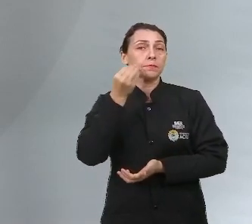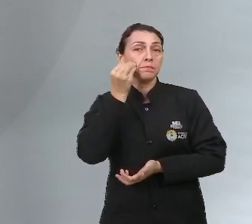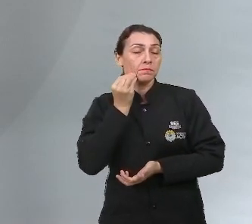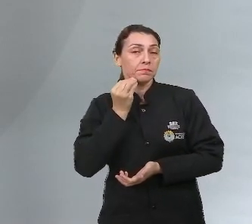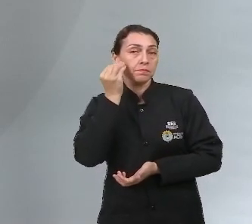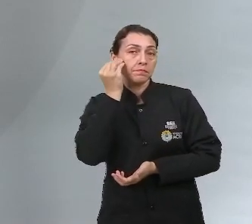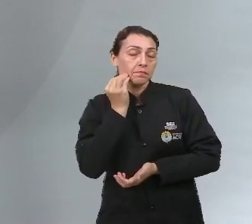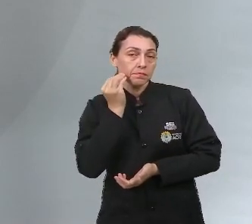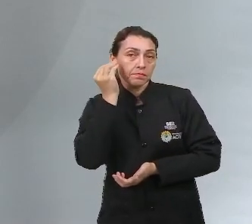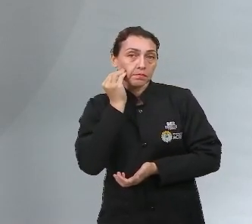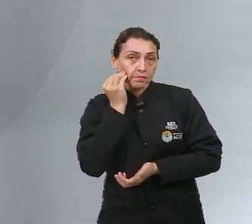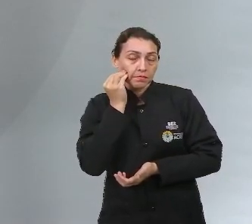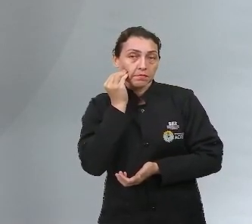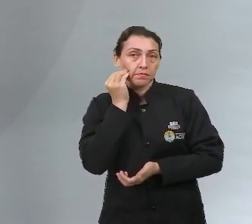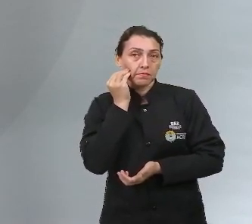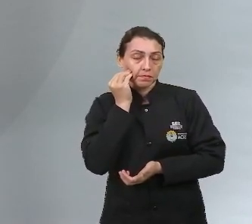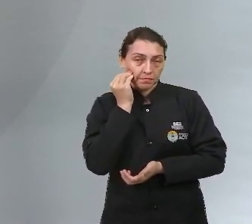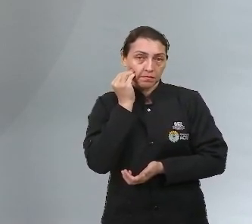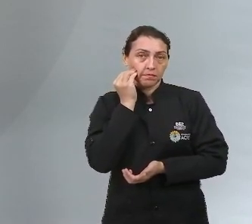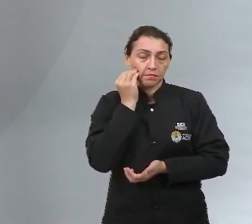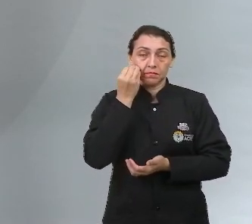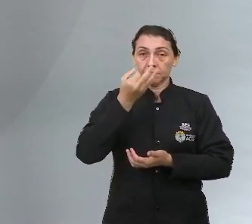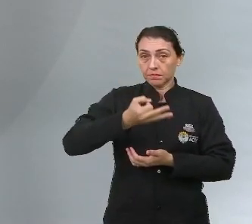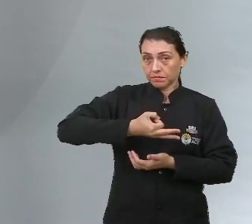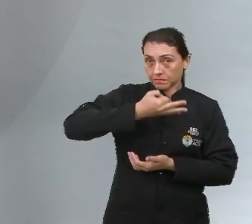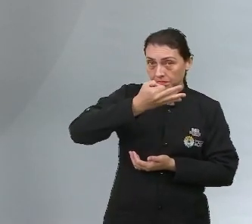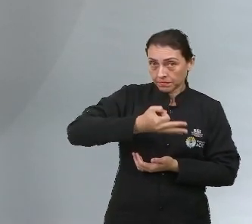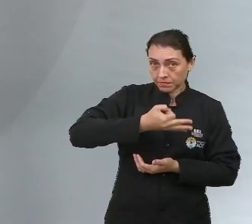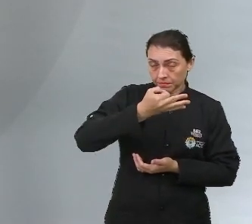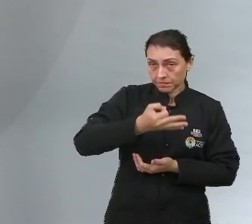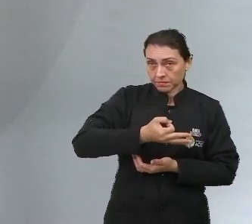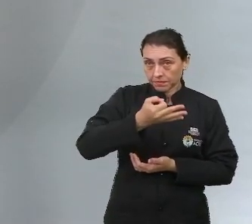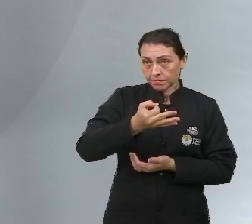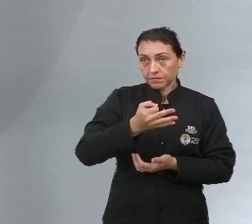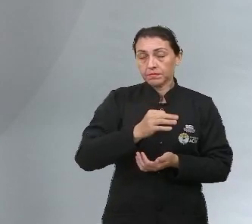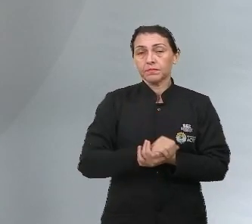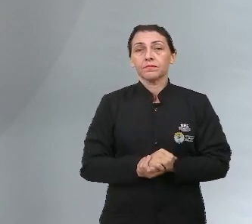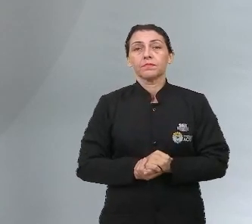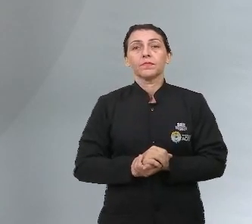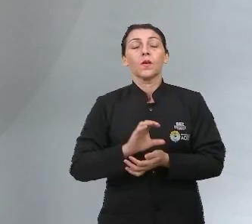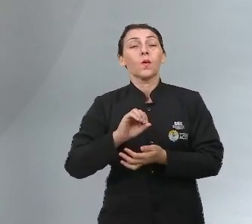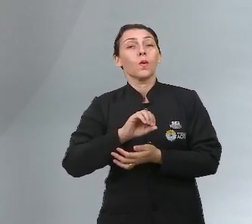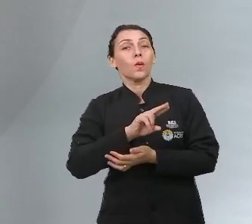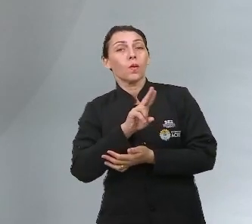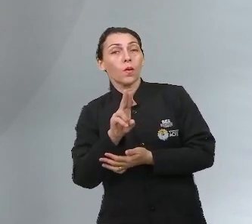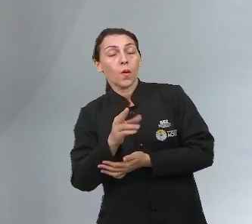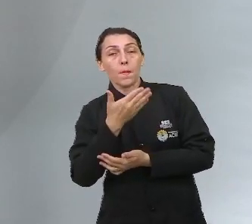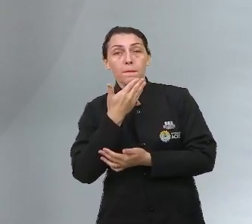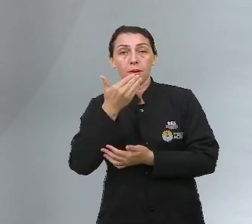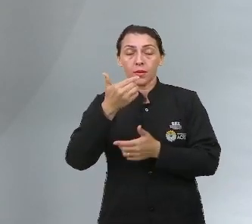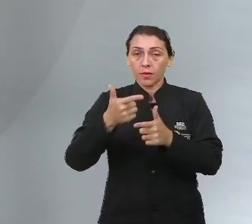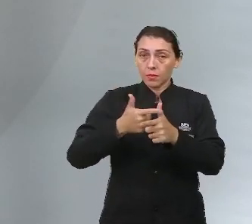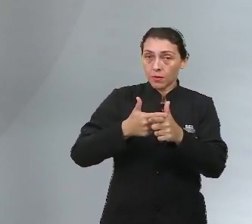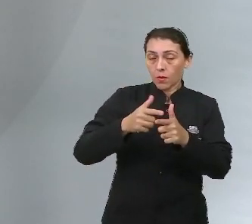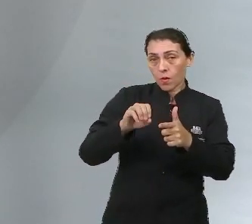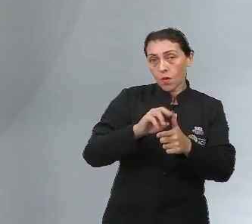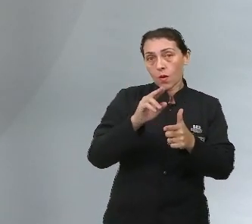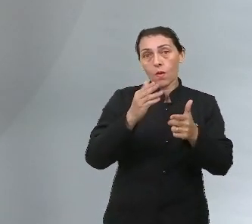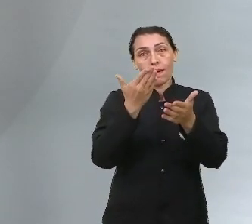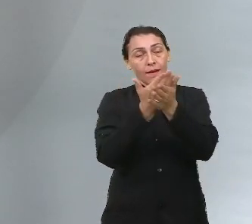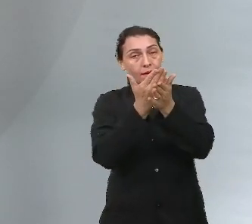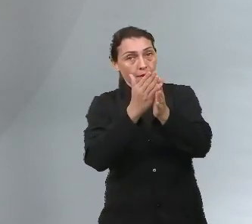tentar ali, por meio da sua argumentação, ou solucionar aquele problema ou